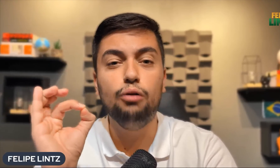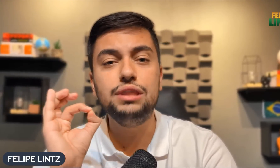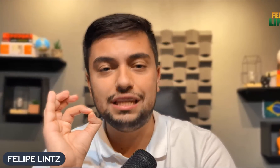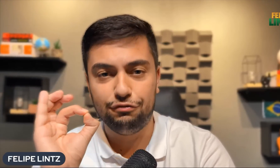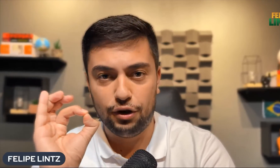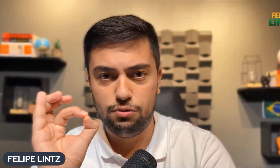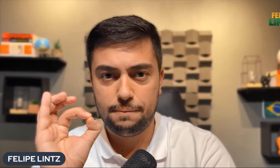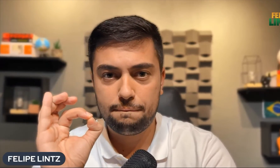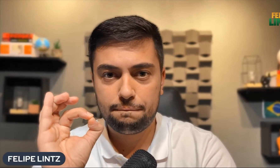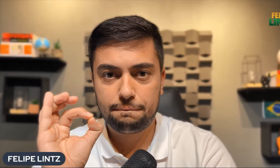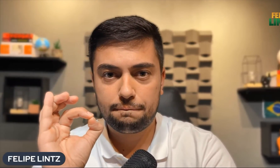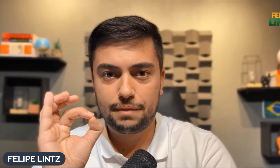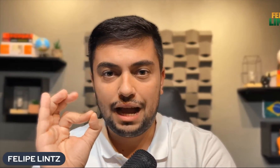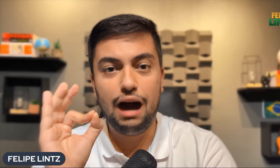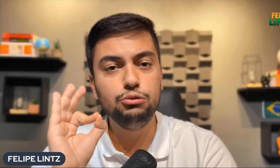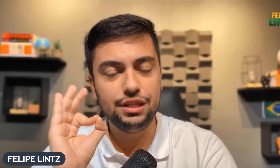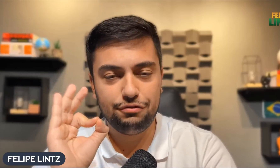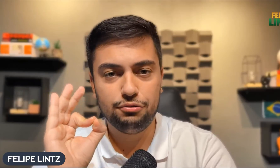chegaram